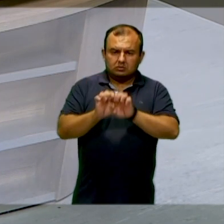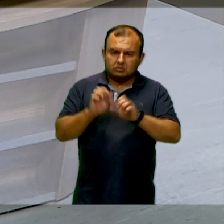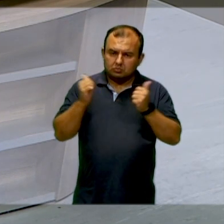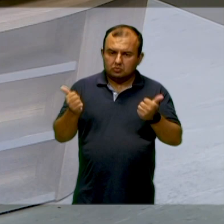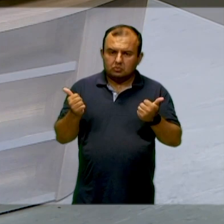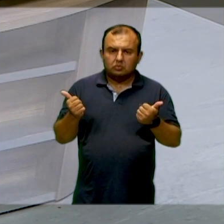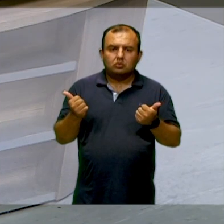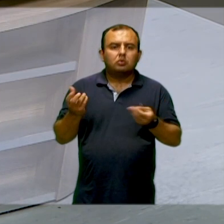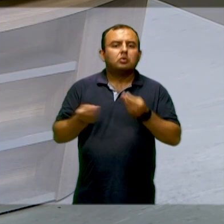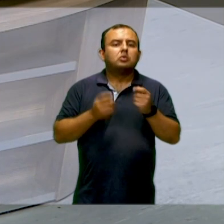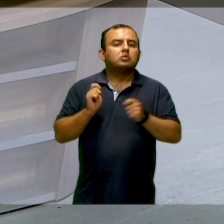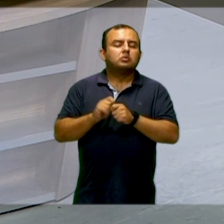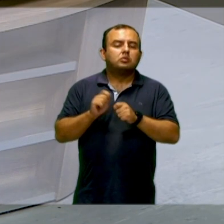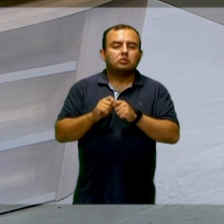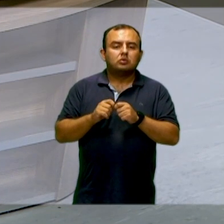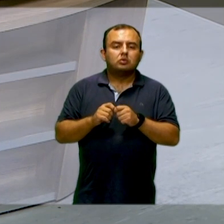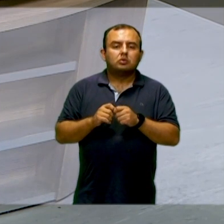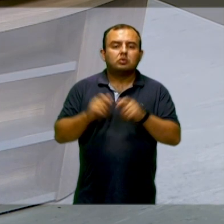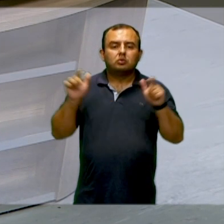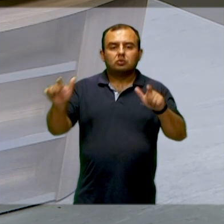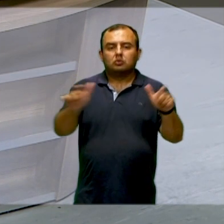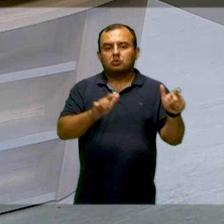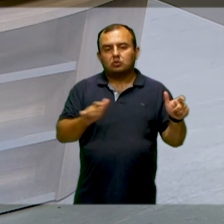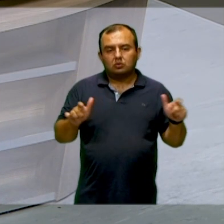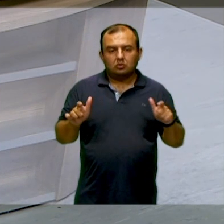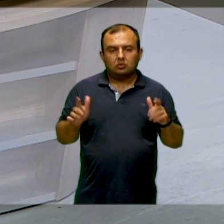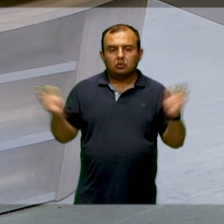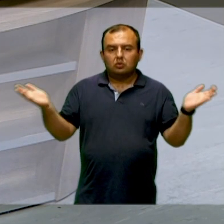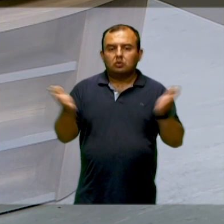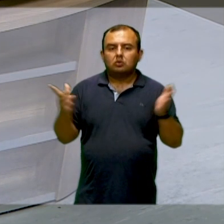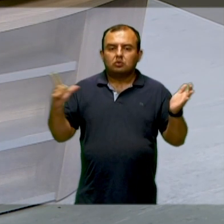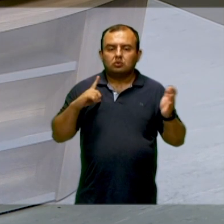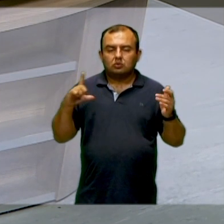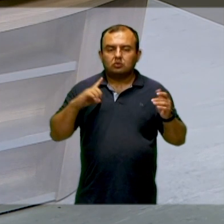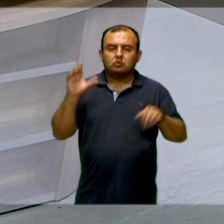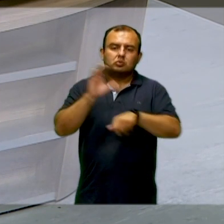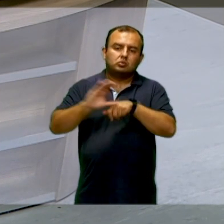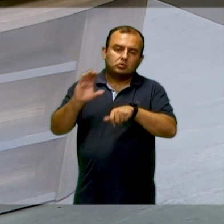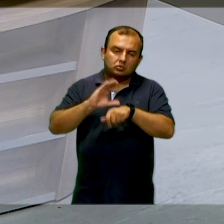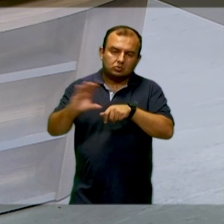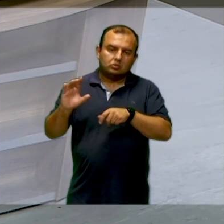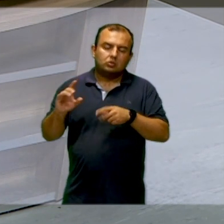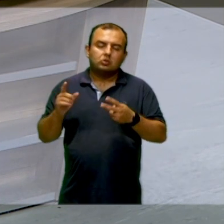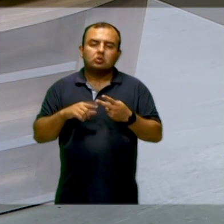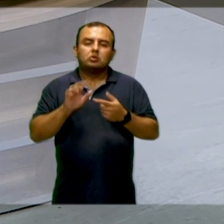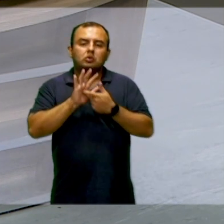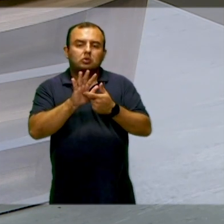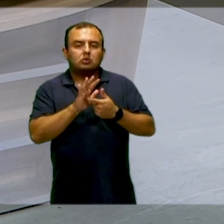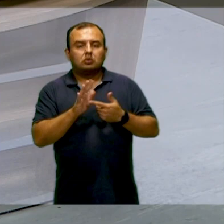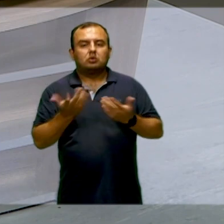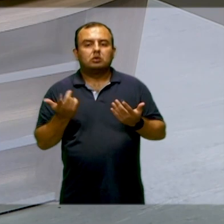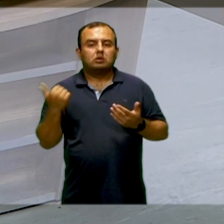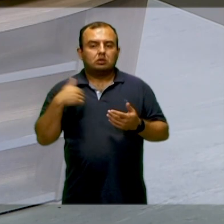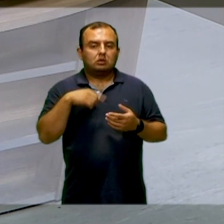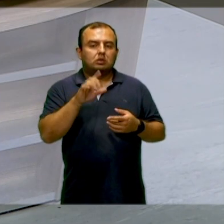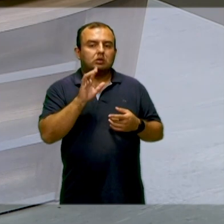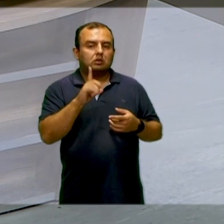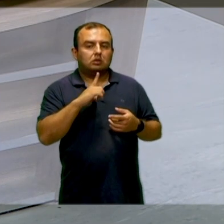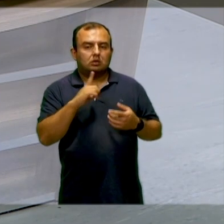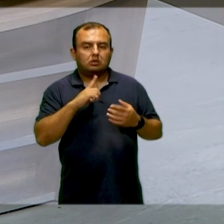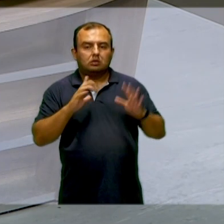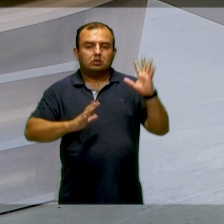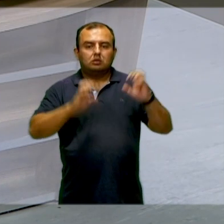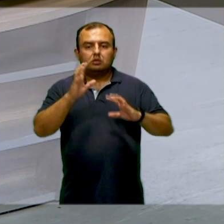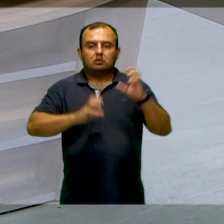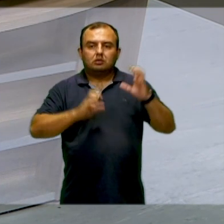Como é que faz a cessão dos espaços ali? Você falou, hoje tem alguns cursos, tem algumas exposições. Ali nós estamos, tá tendo? Ali nós estamos tendo